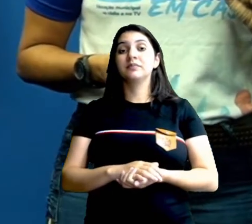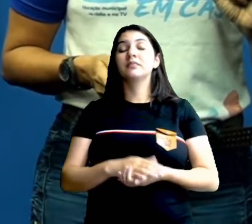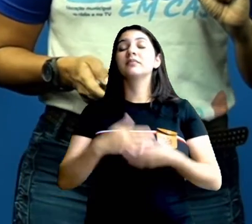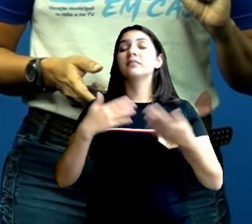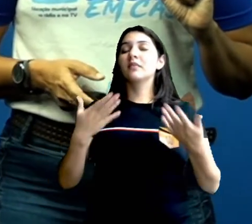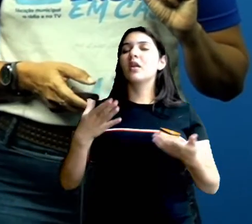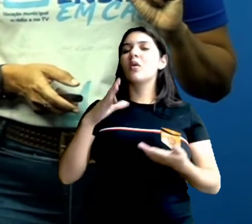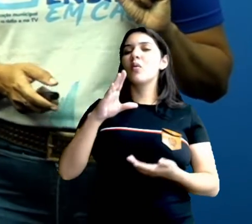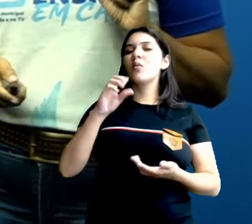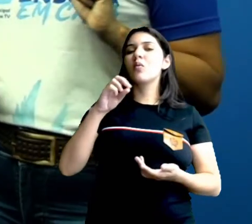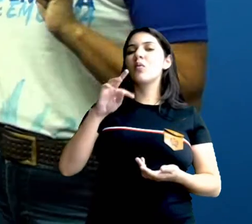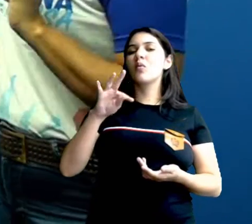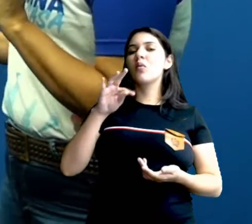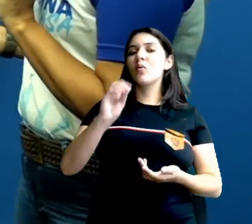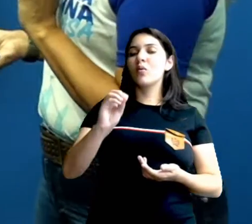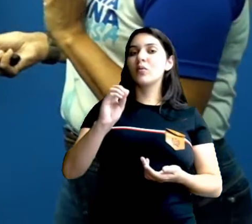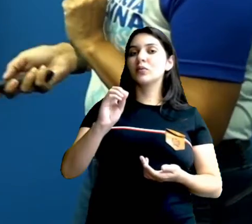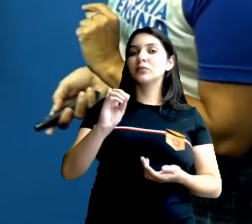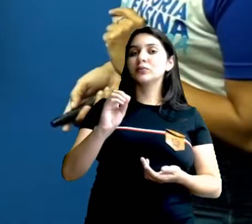O conto